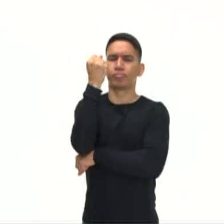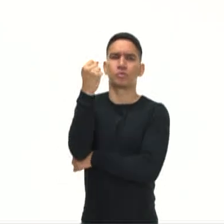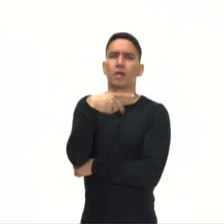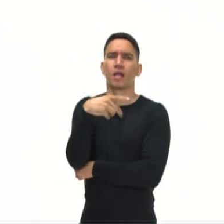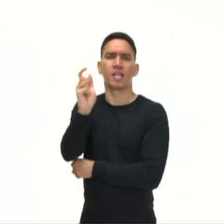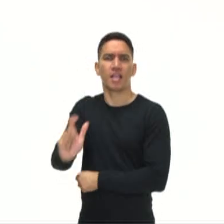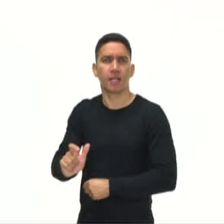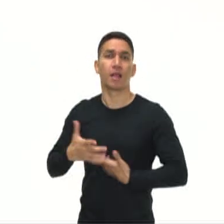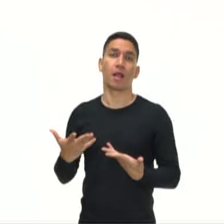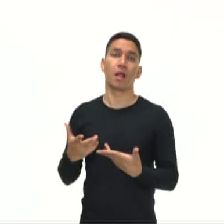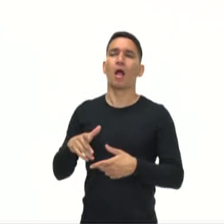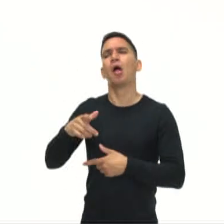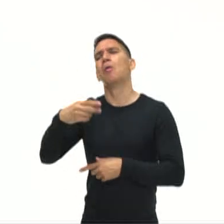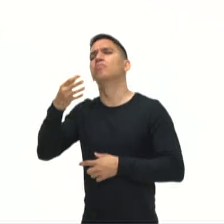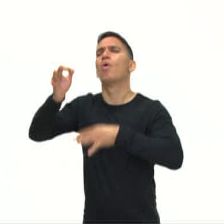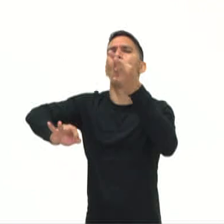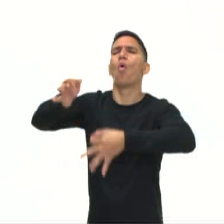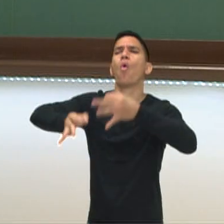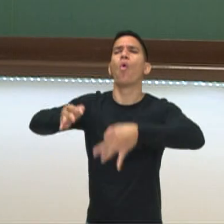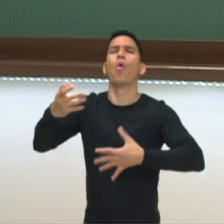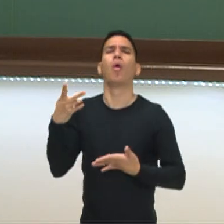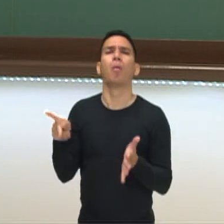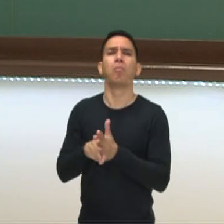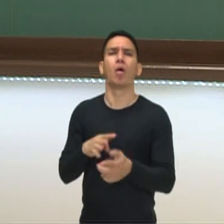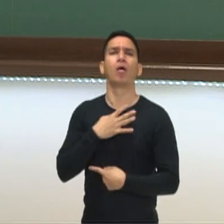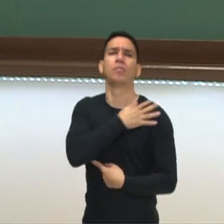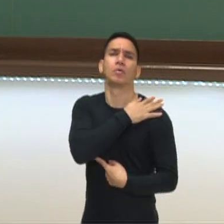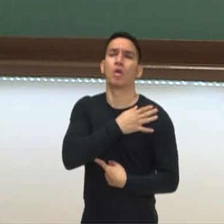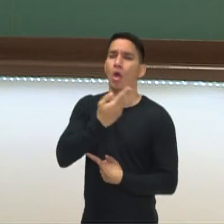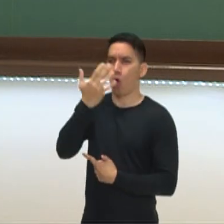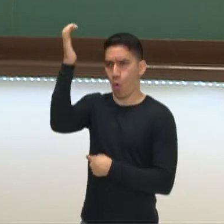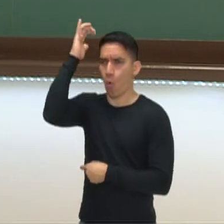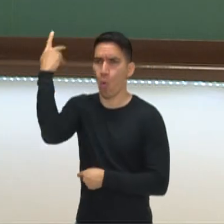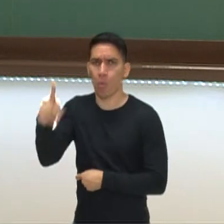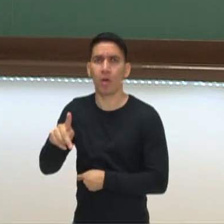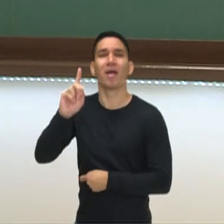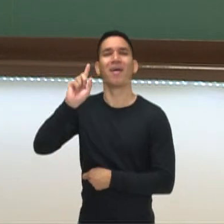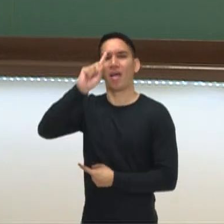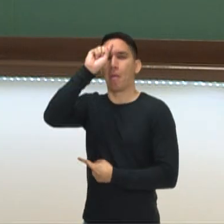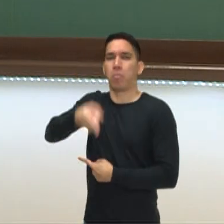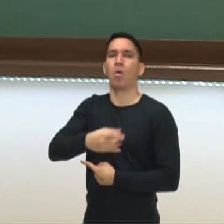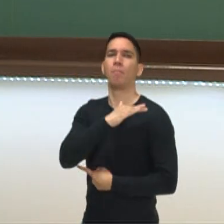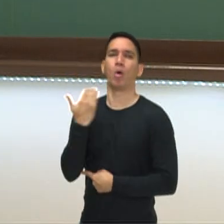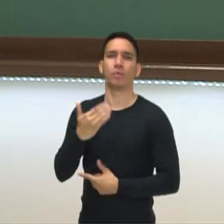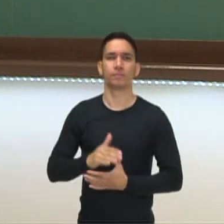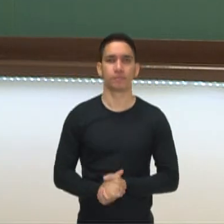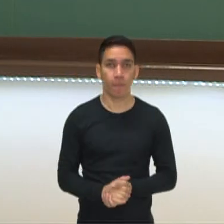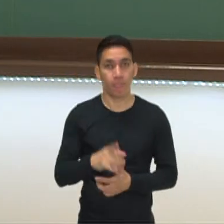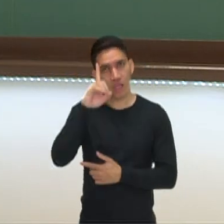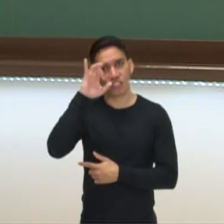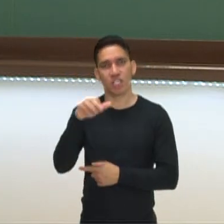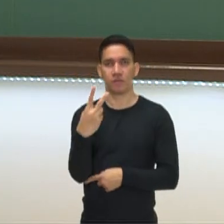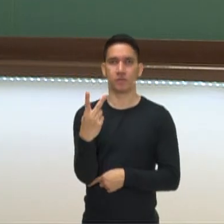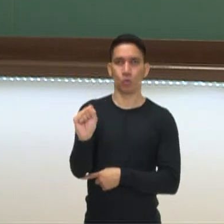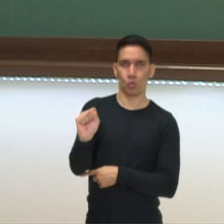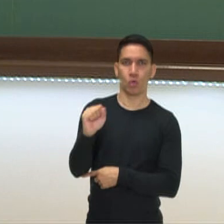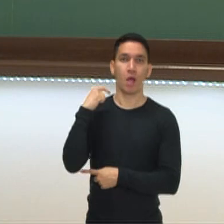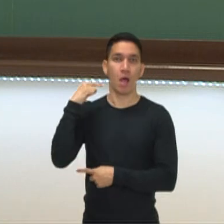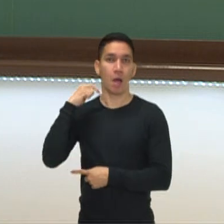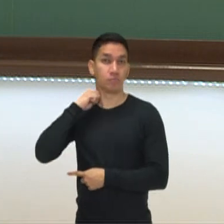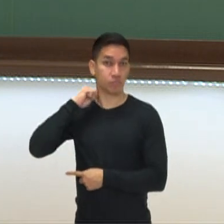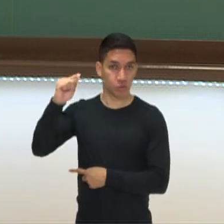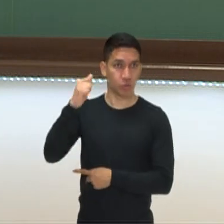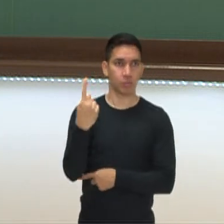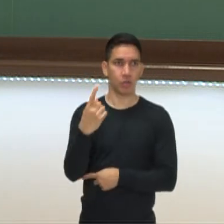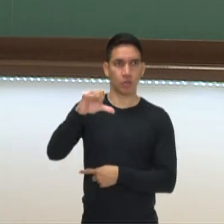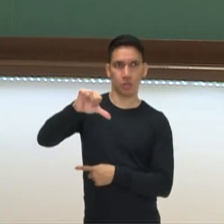Foi sumariamente julgado por esses guerrilheiros como culpado e foi condenado e morto no dia 28 de abril de